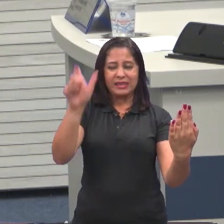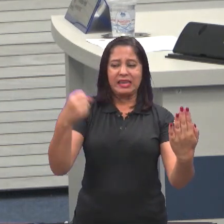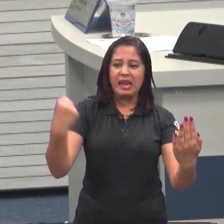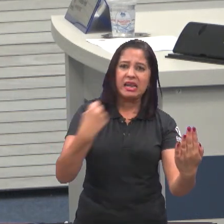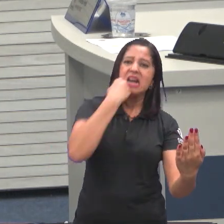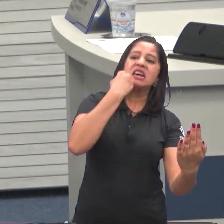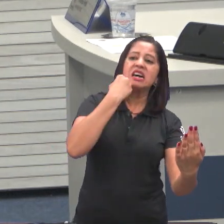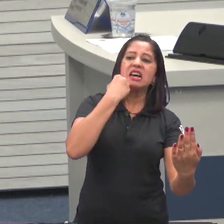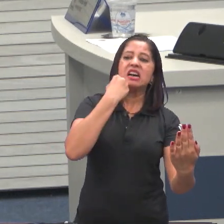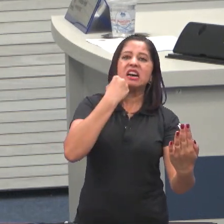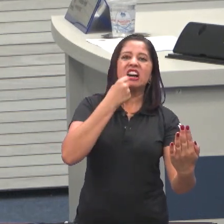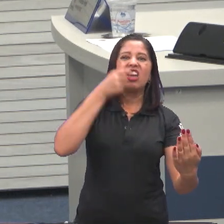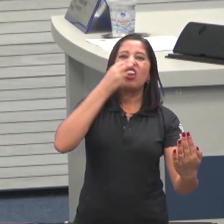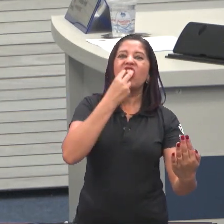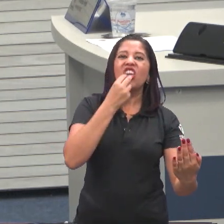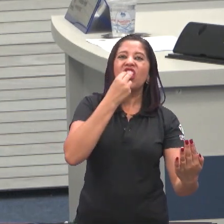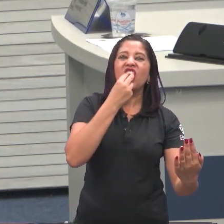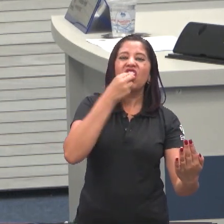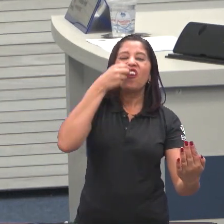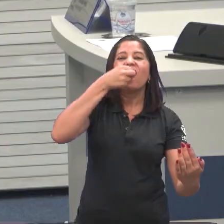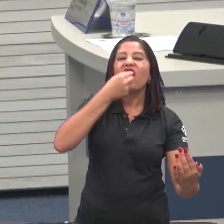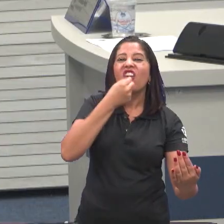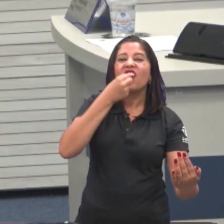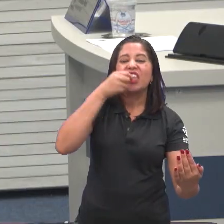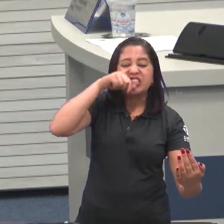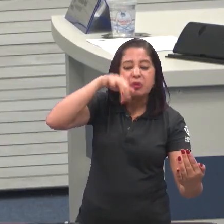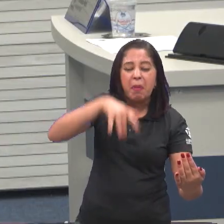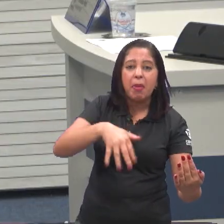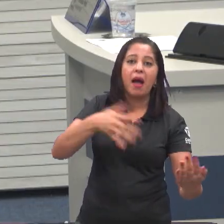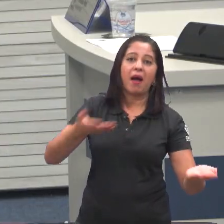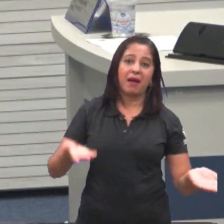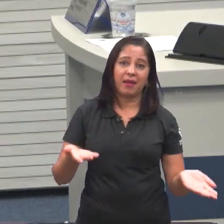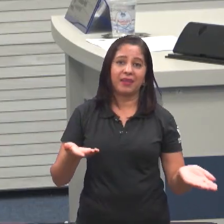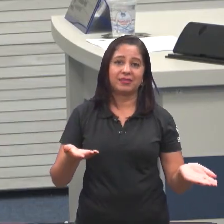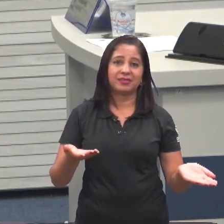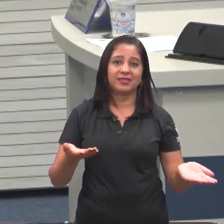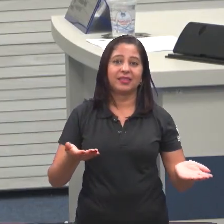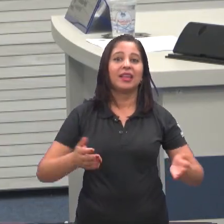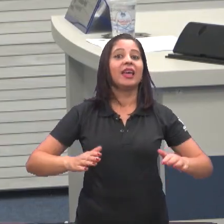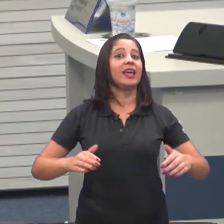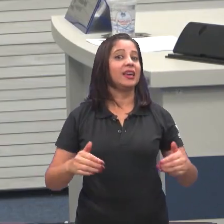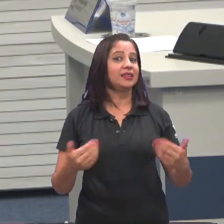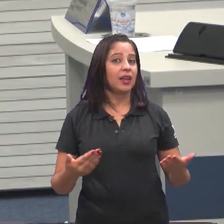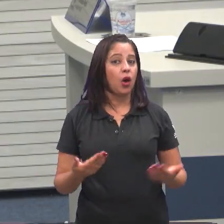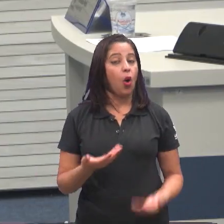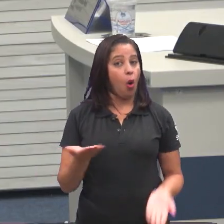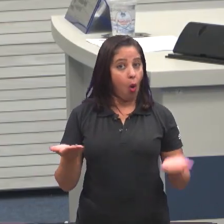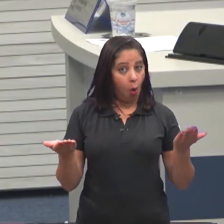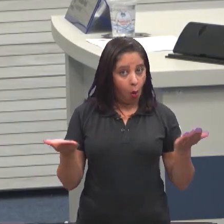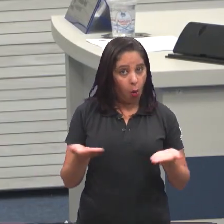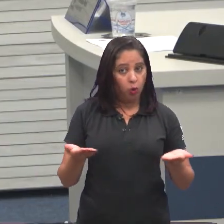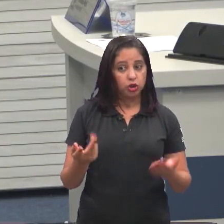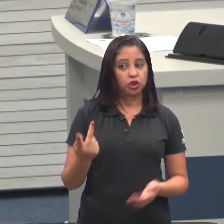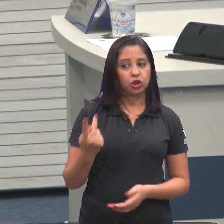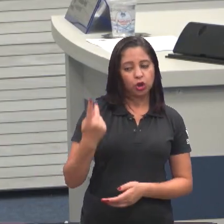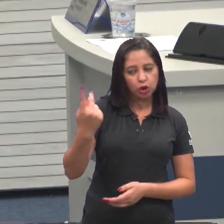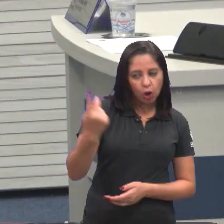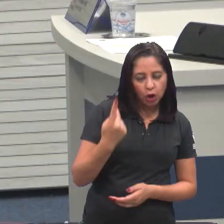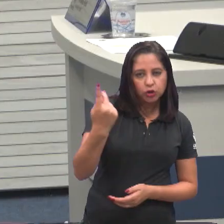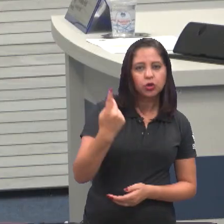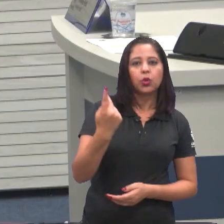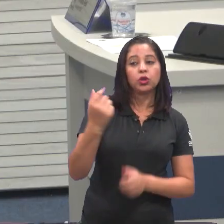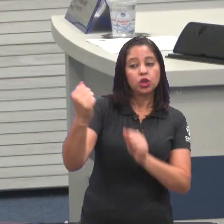a menos para sua casa. Então, eu quero aqui fazer um registro. Estive hoje com o vereador Sena, tivemos um papo muito agradável,